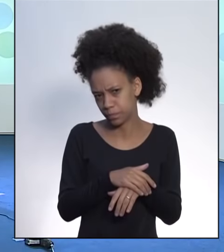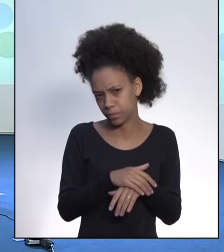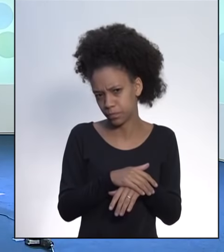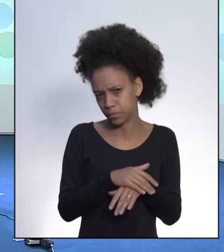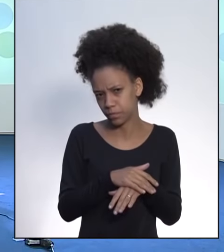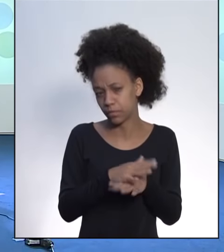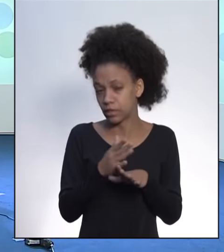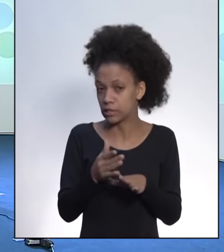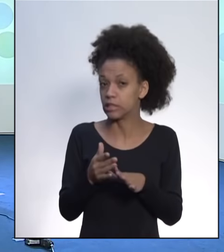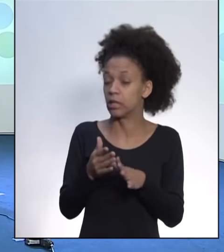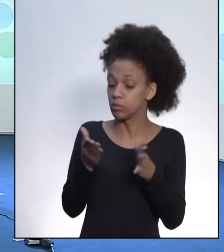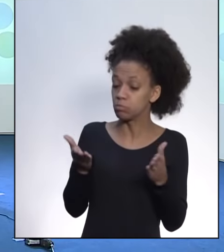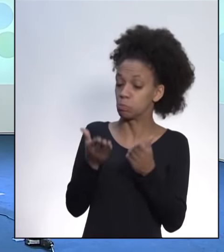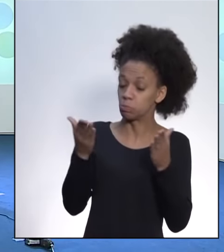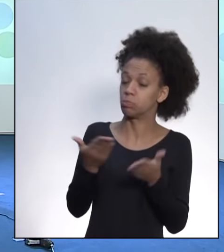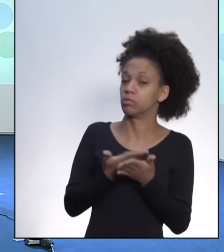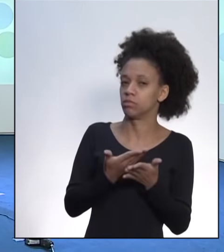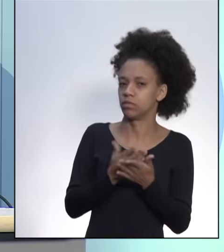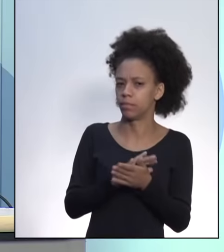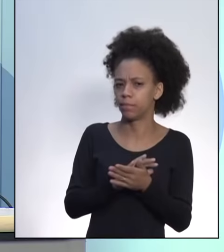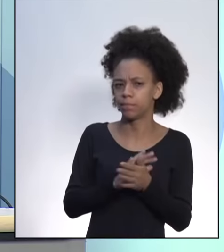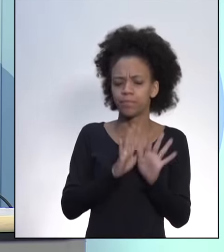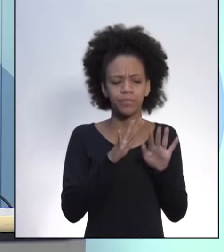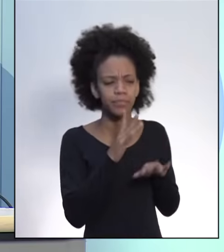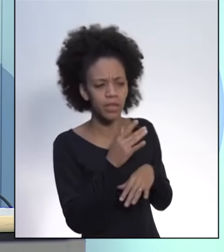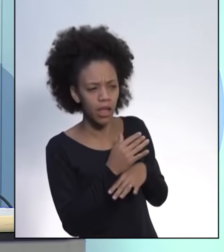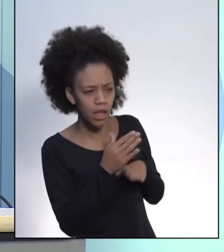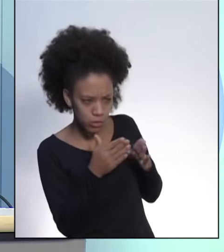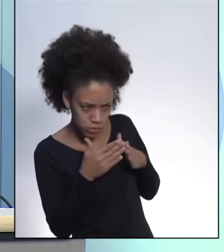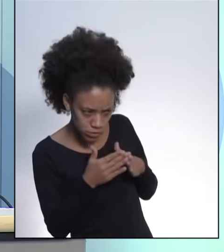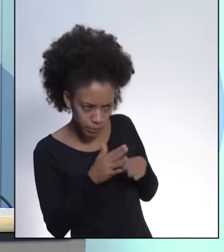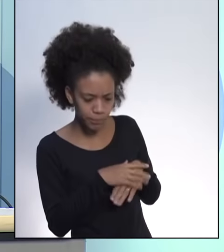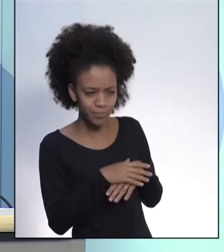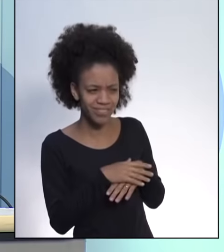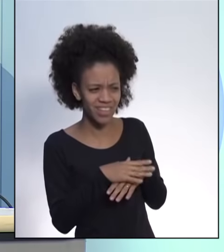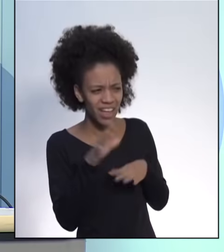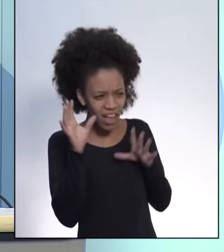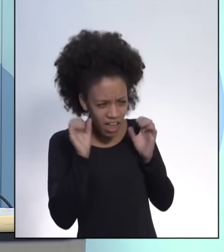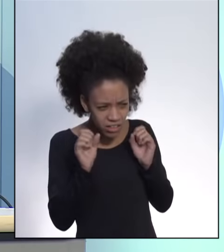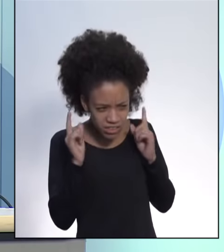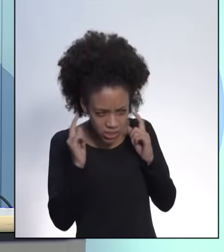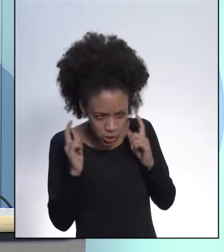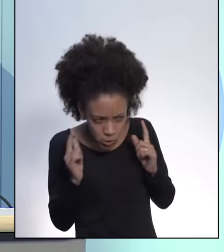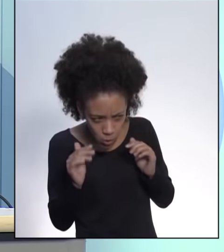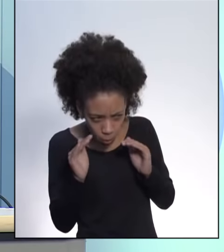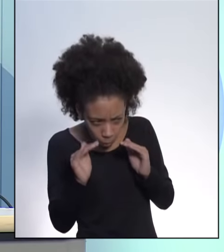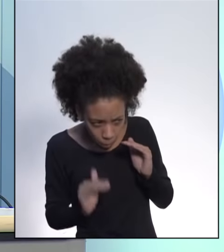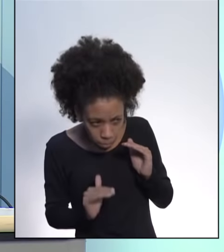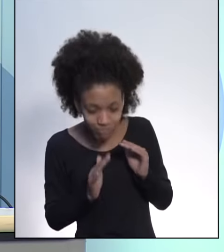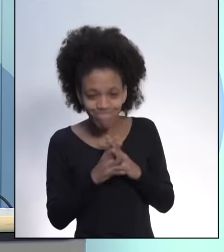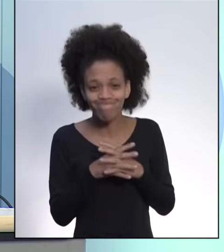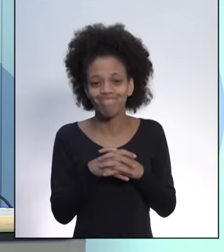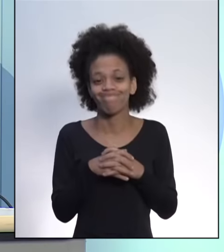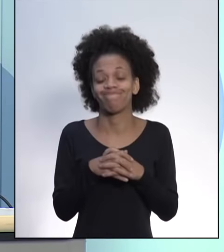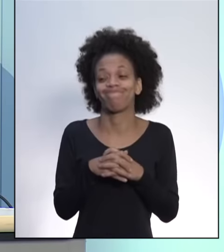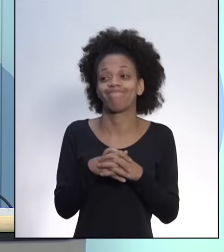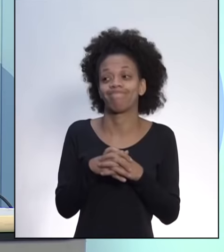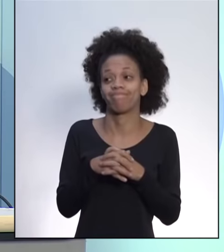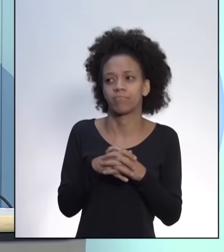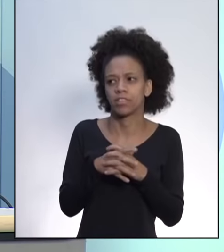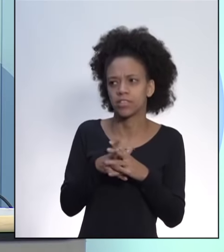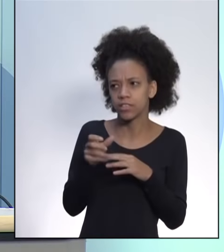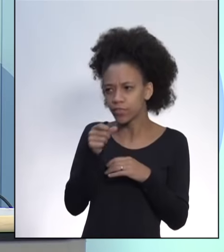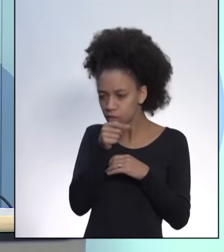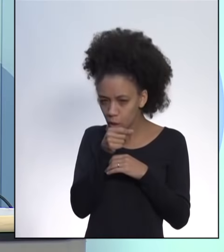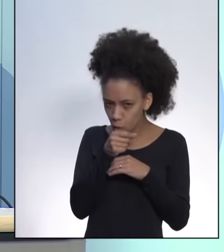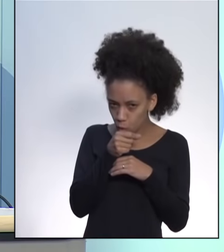enxergar essa nossa aula absorve eles estão falando que eles não estão ouvindo que o som está baixo né e